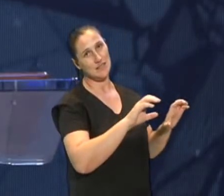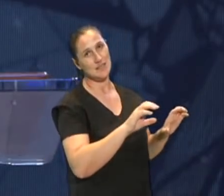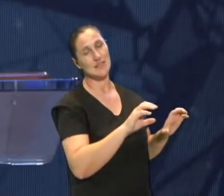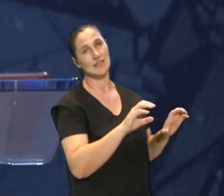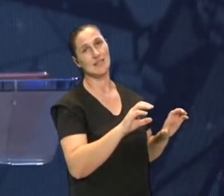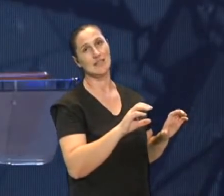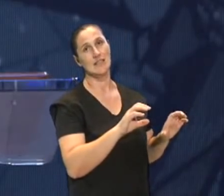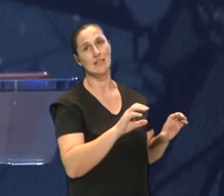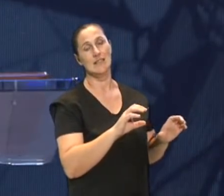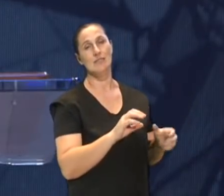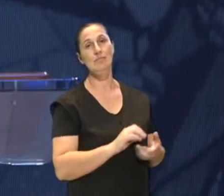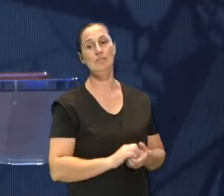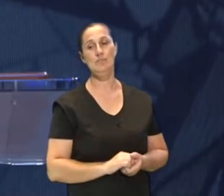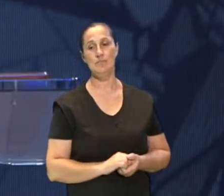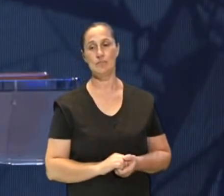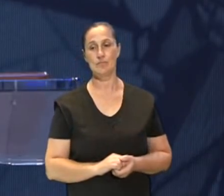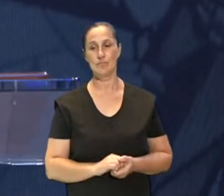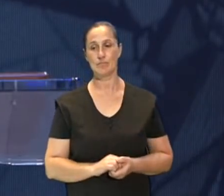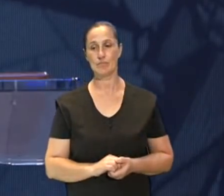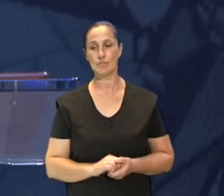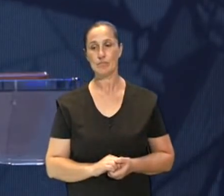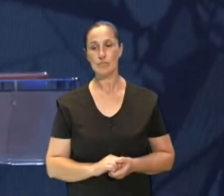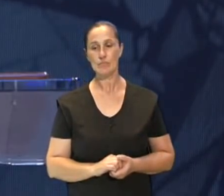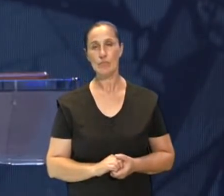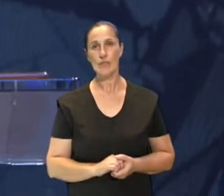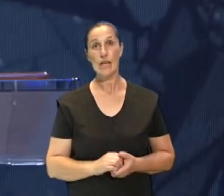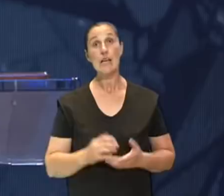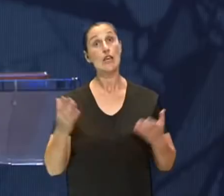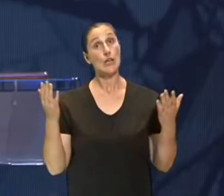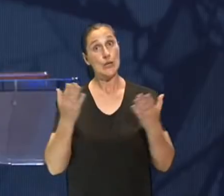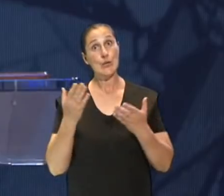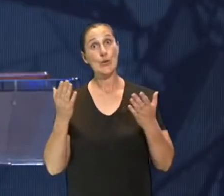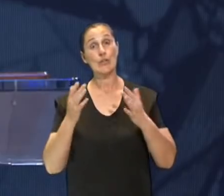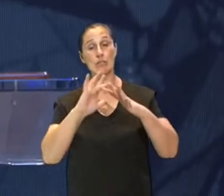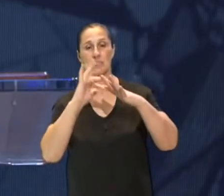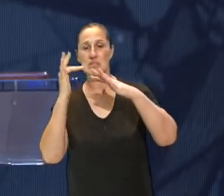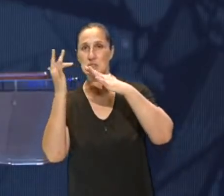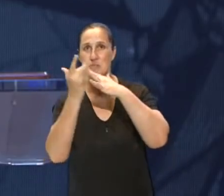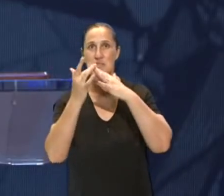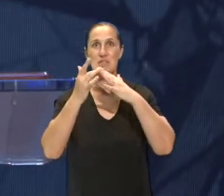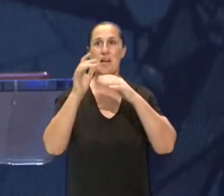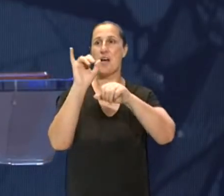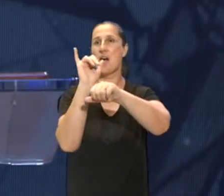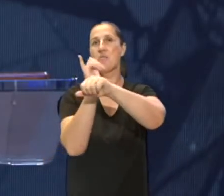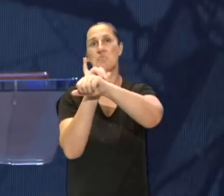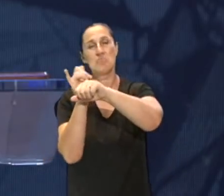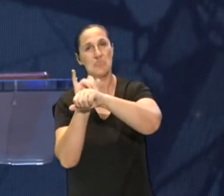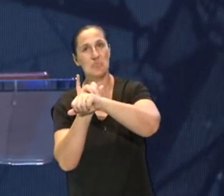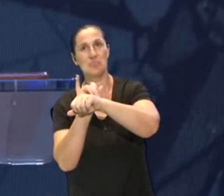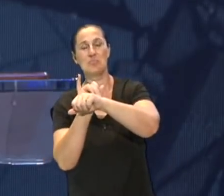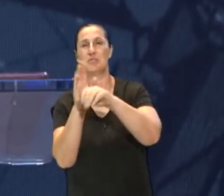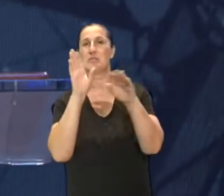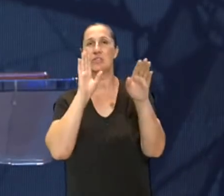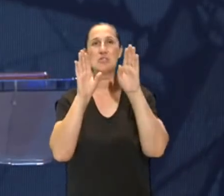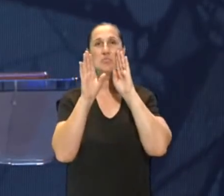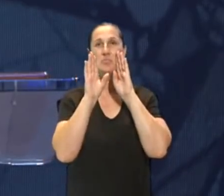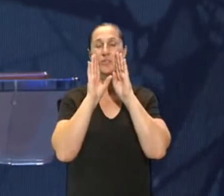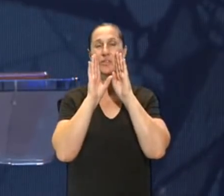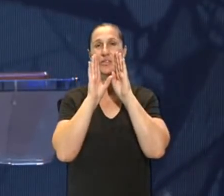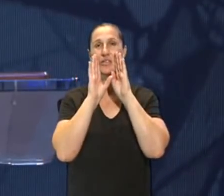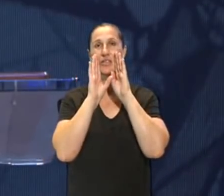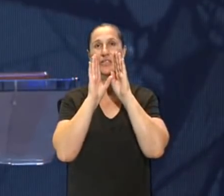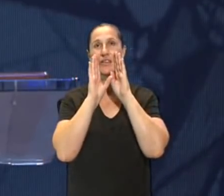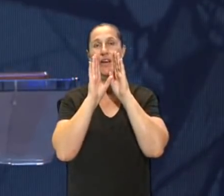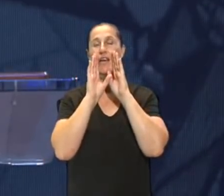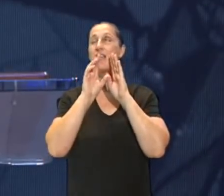através desses meios eletrônicos eu fui enviado à sua casa, para dizer para você que Deus tem um plano para a sua vida, que